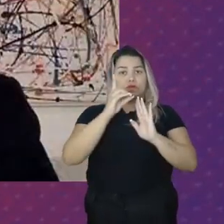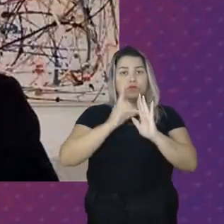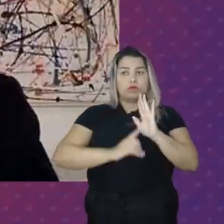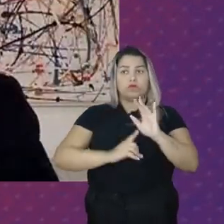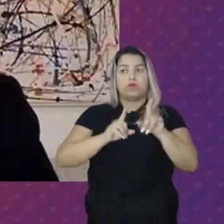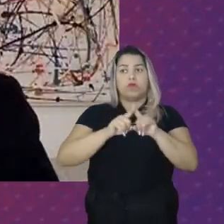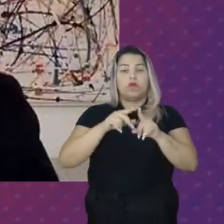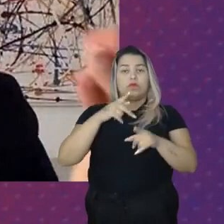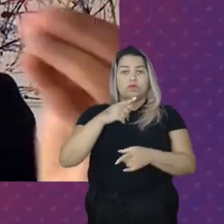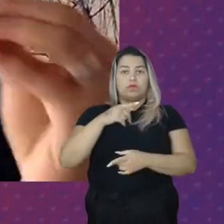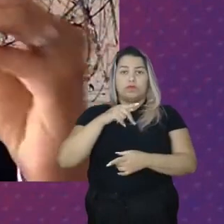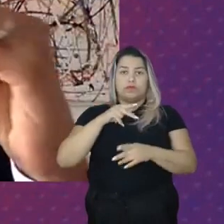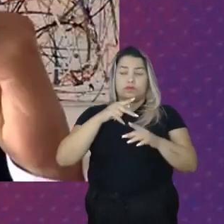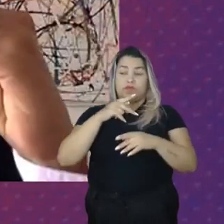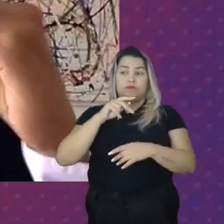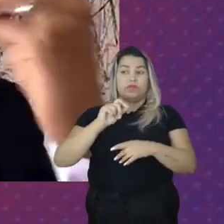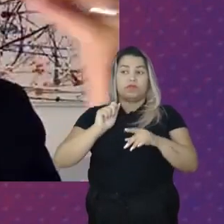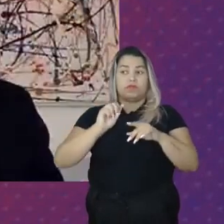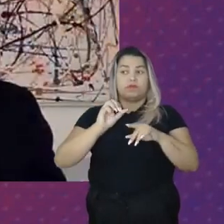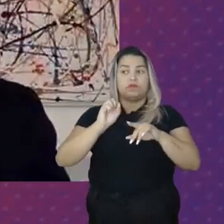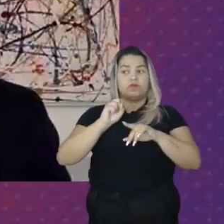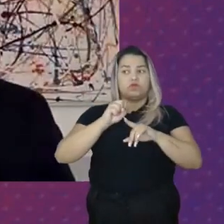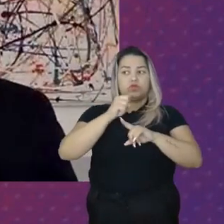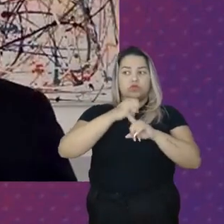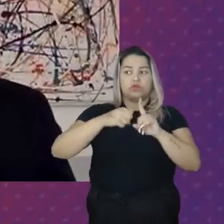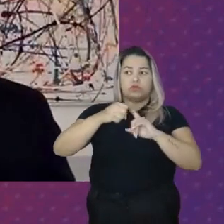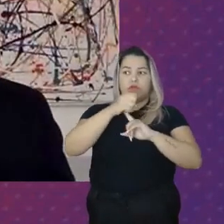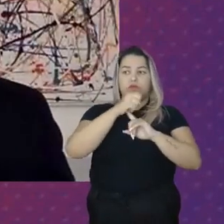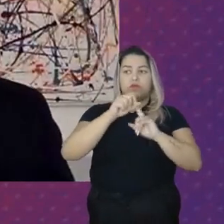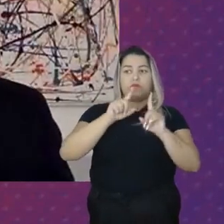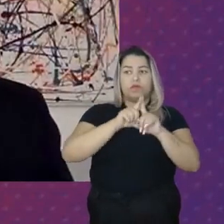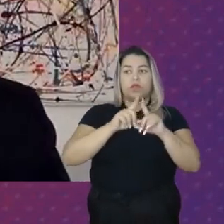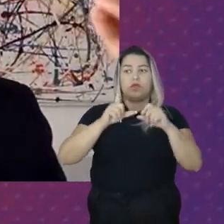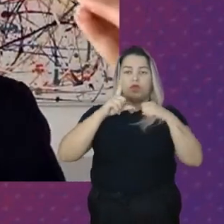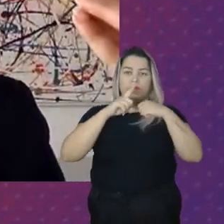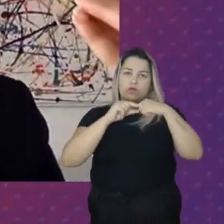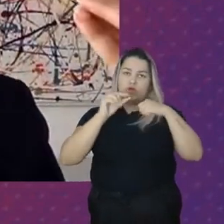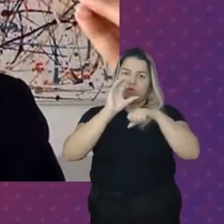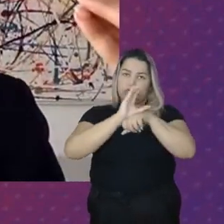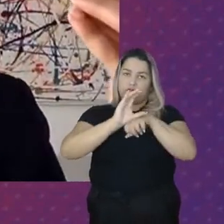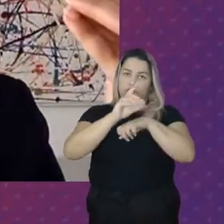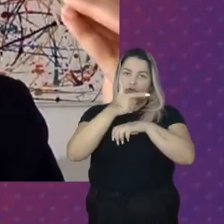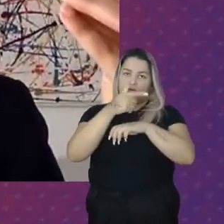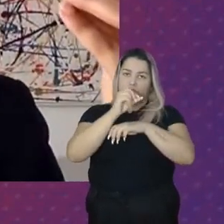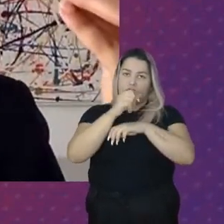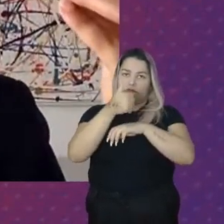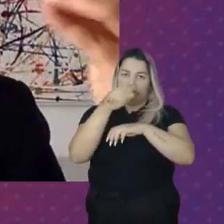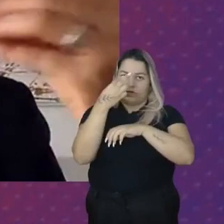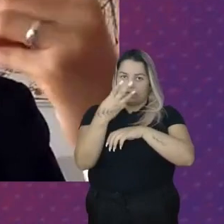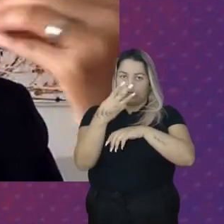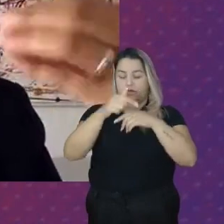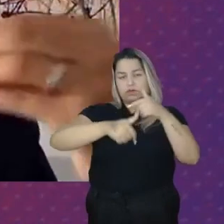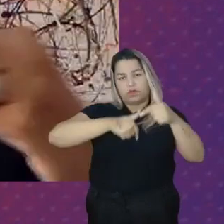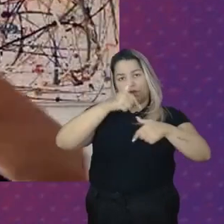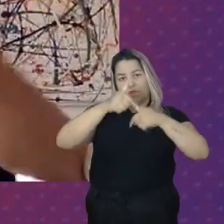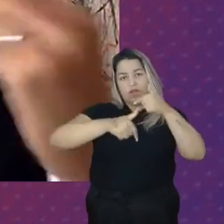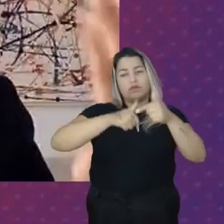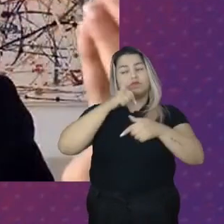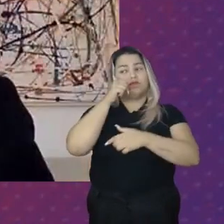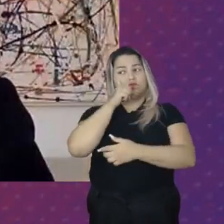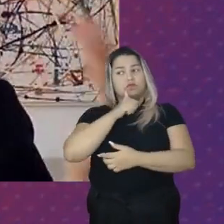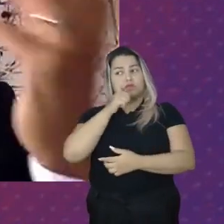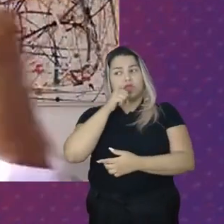à Previdência Social. Então, basicamente, com a emenda constitucional de 2013, as trabalhadoras